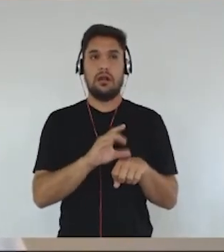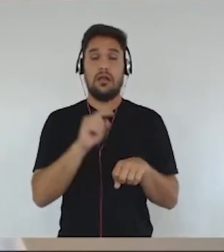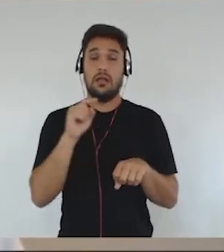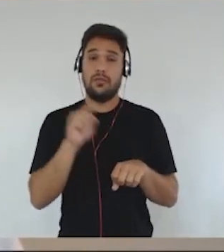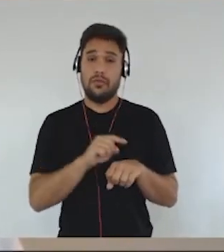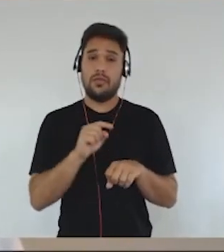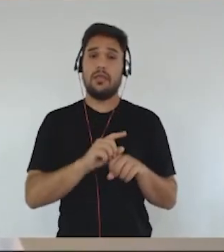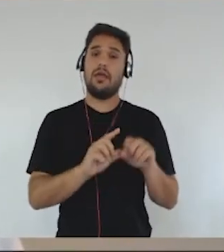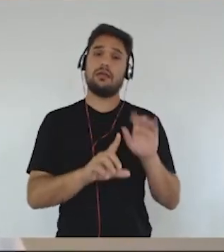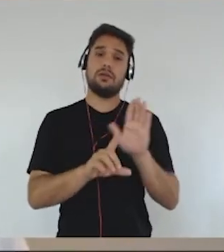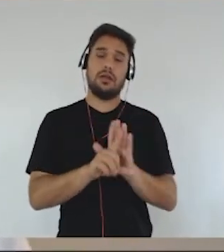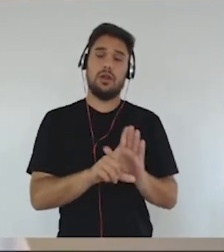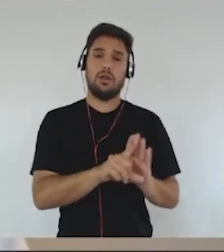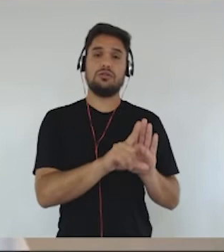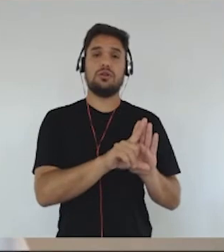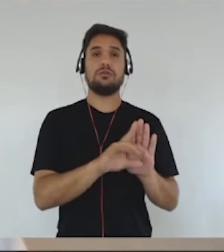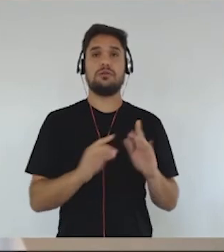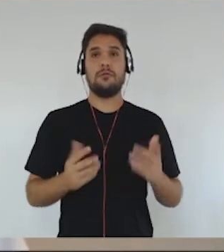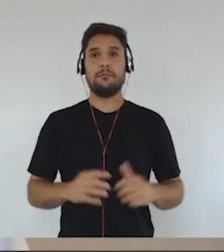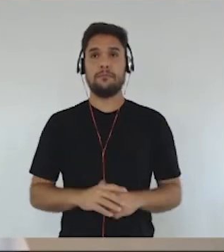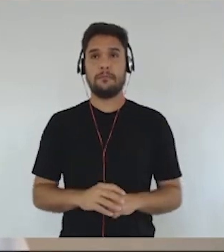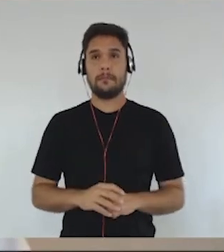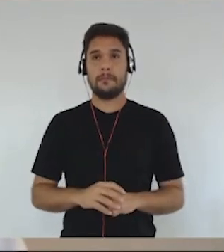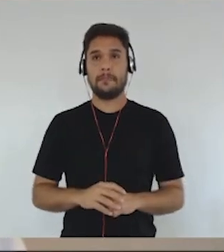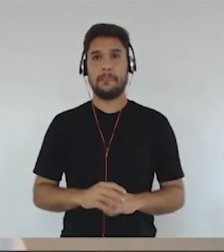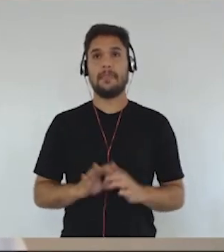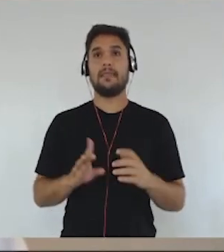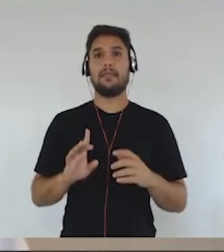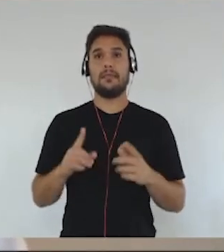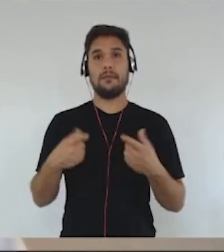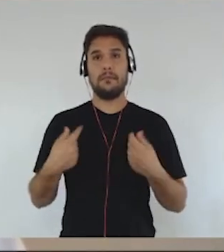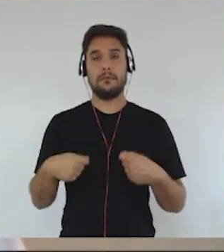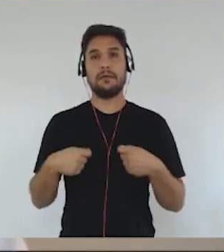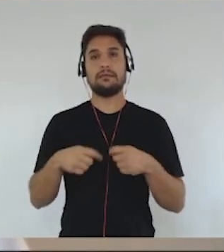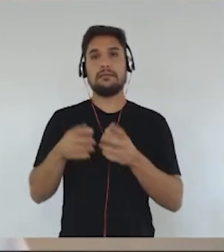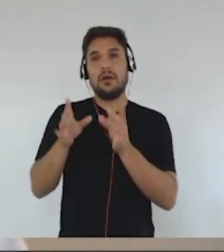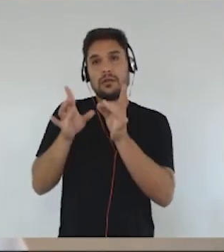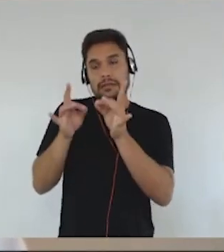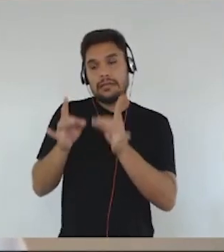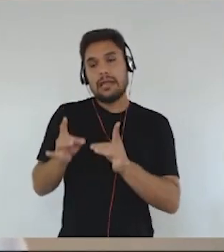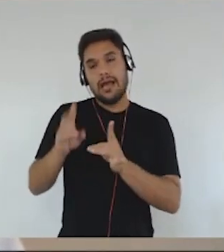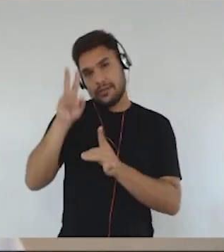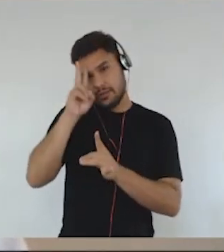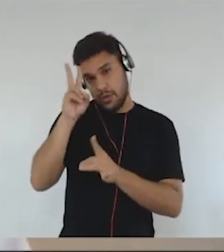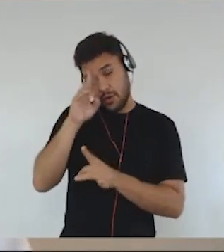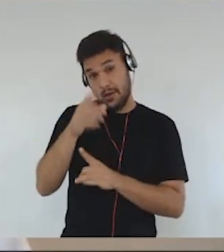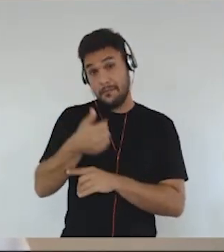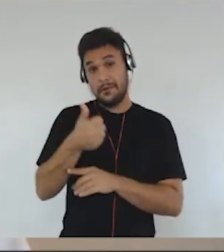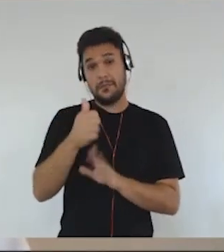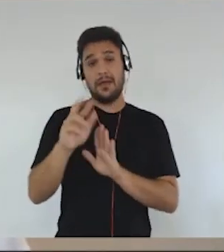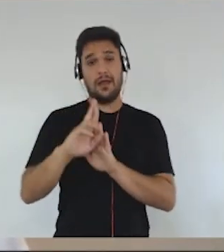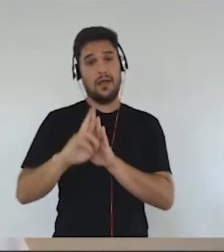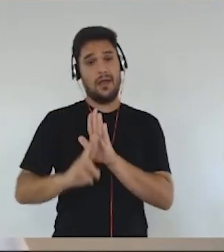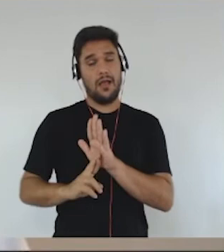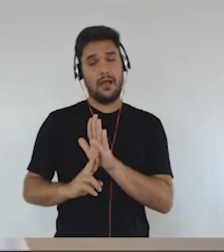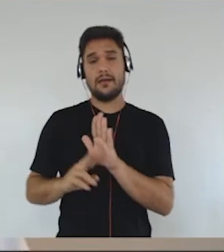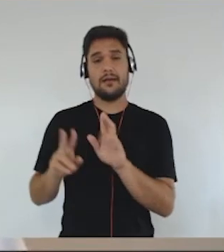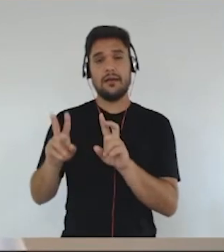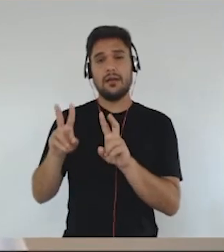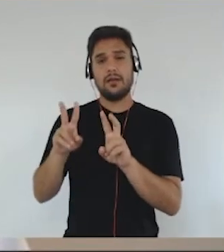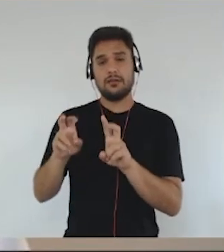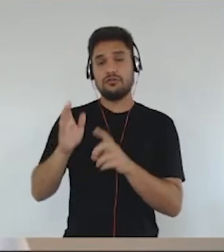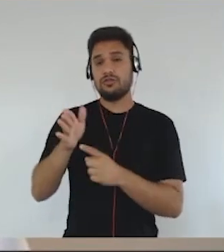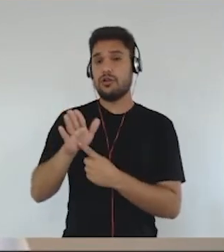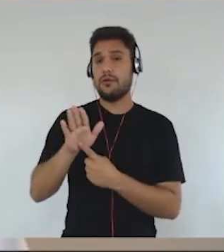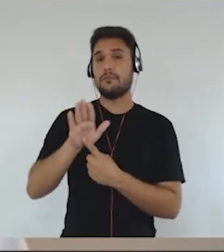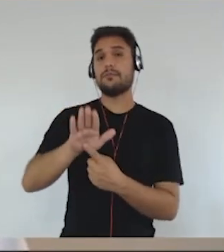dessas legislações, e basta trazer assim, um breve dado histórico, que a primeira norma que